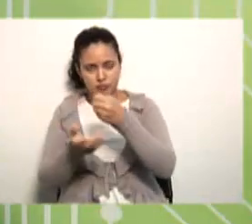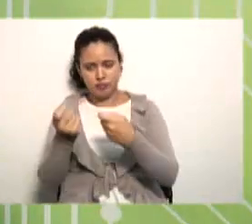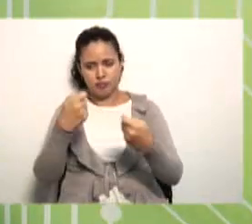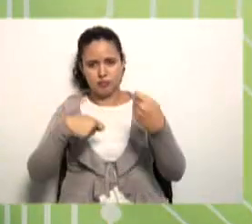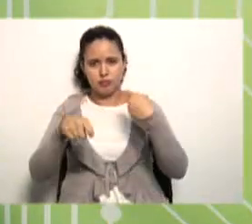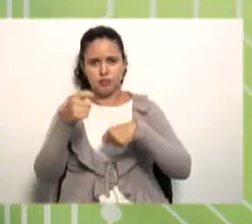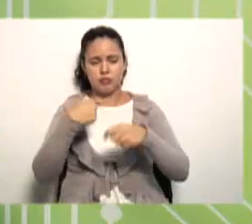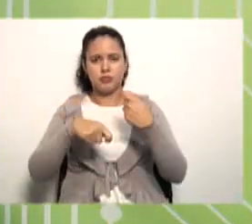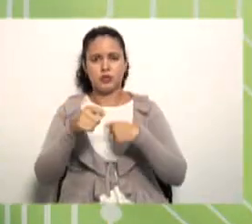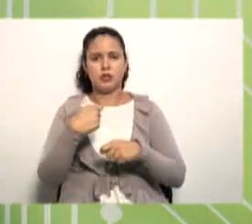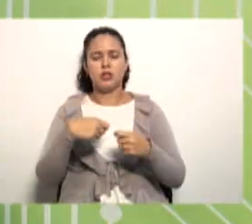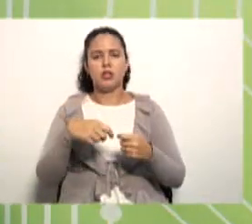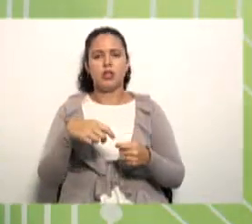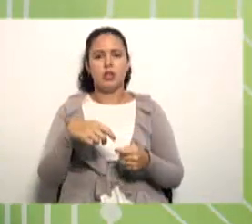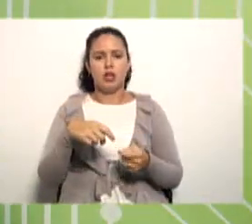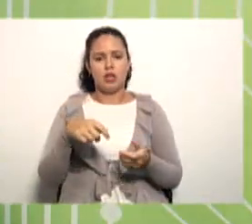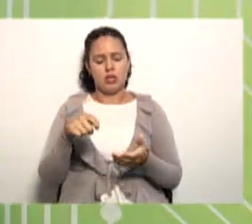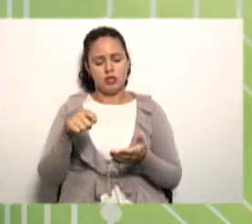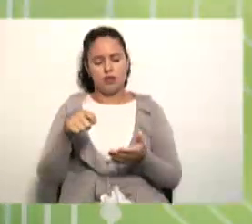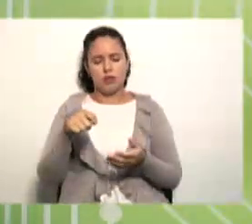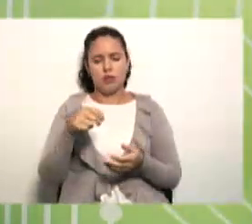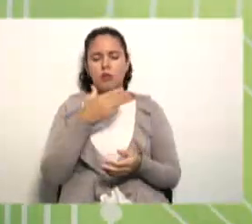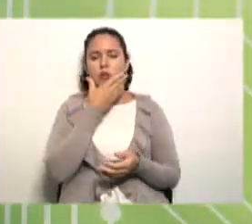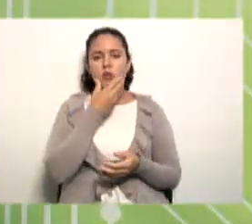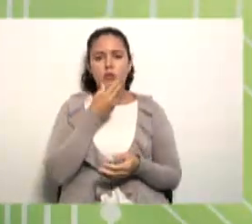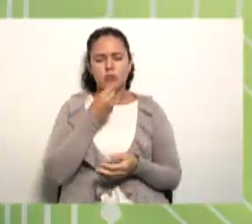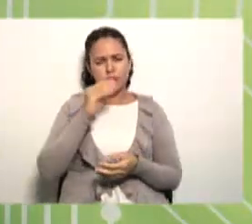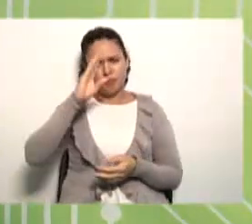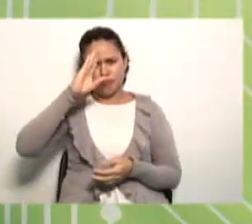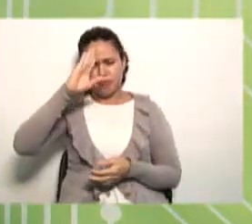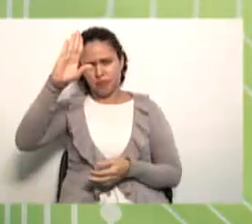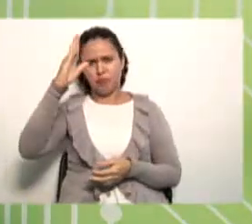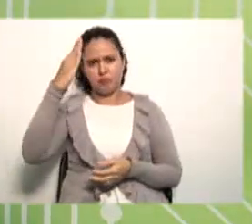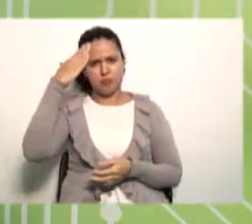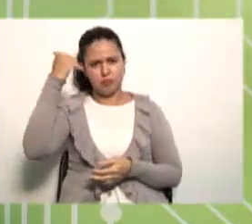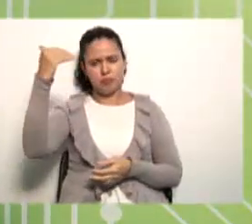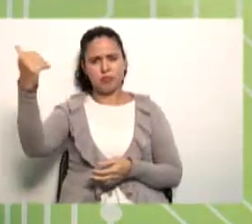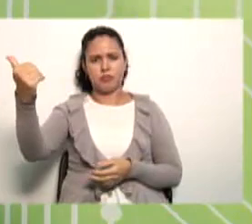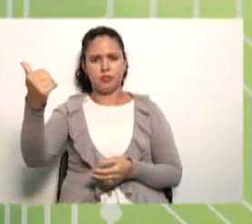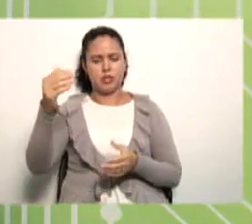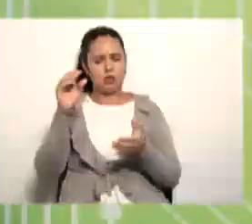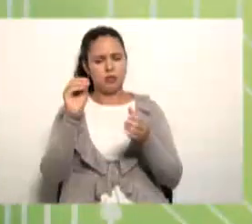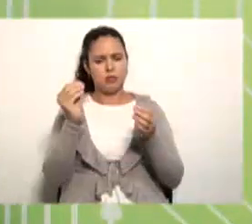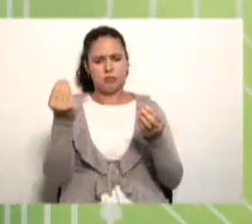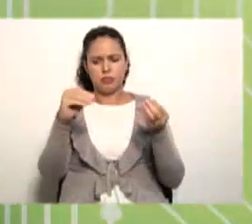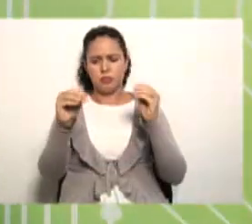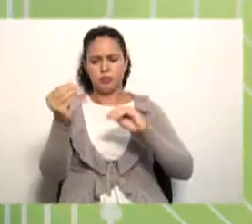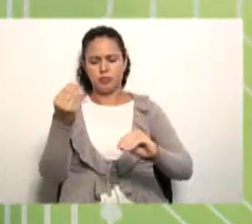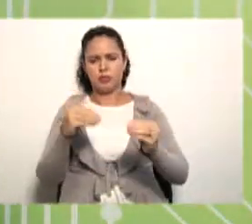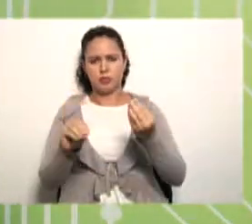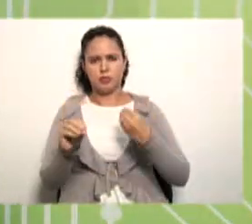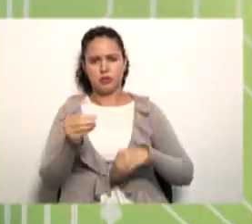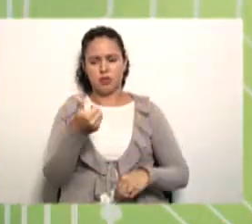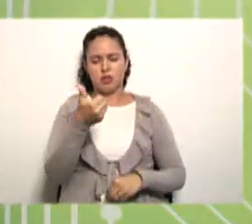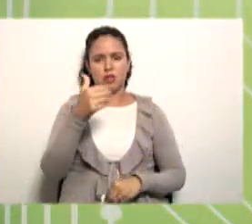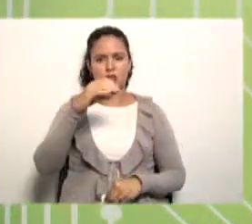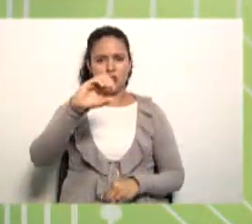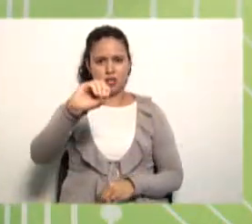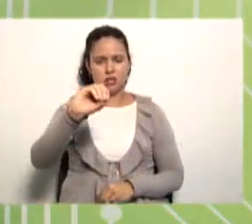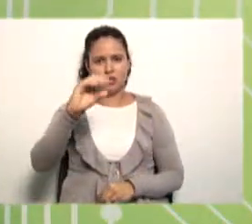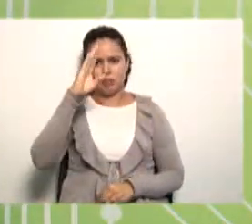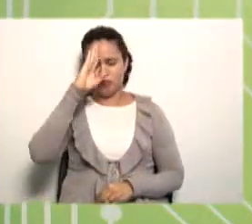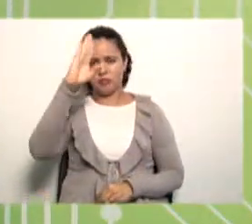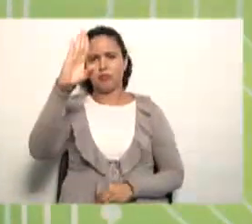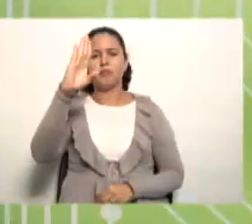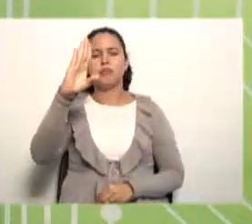chamado Gregory Mankiw. Ele organizou 10 grandes ideias de economia em 10 princípios. E nesses princípios a gente vai fazer uma